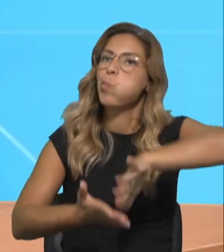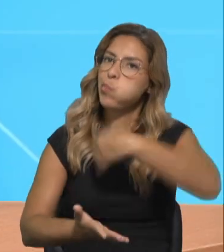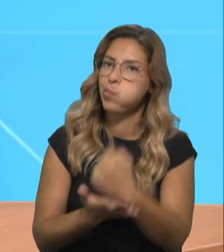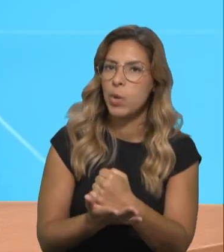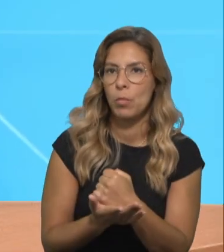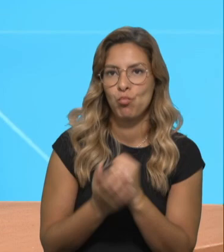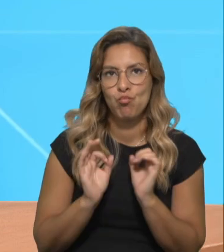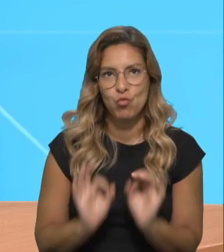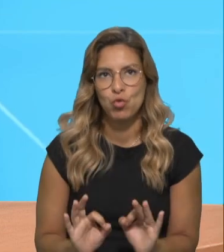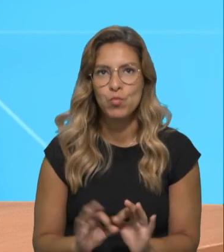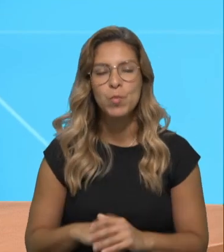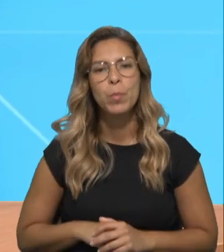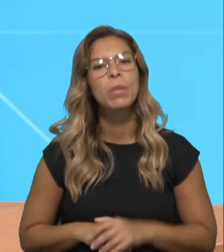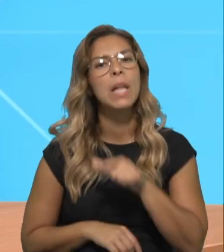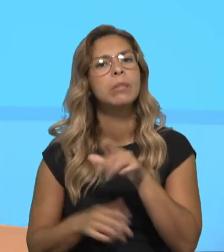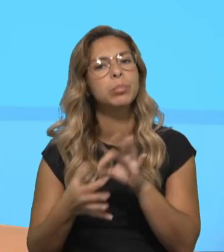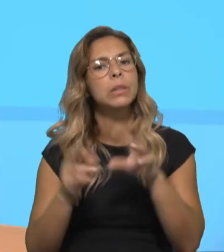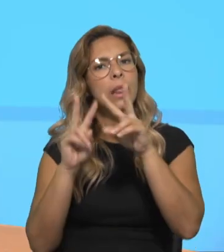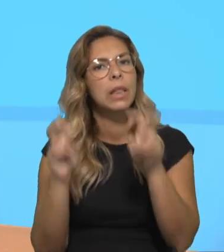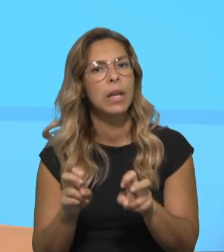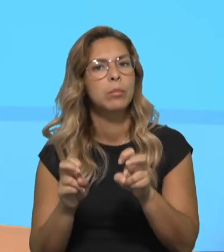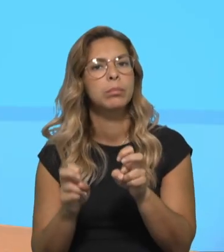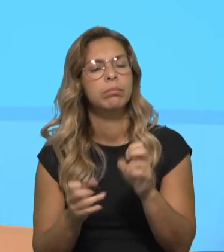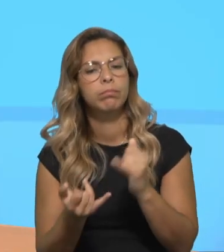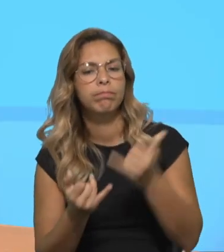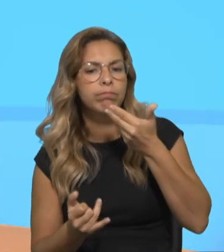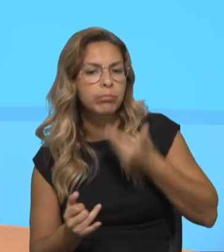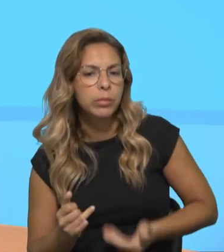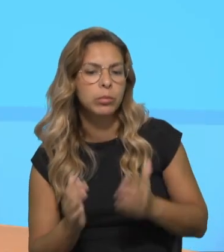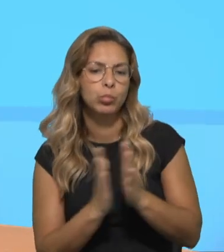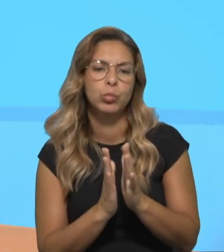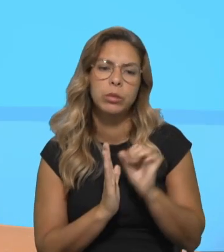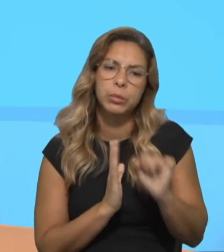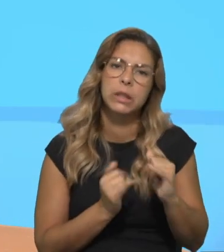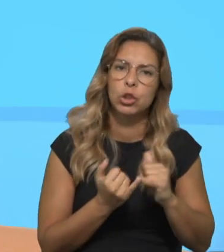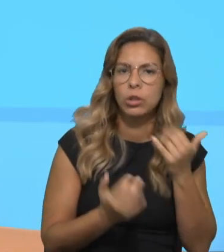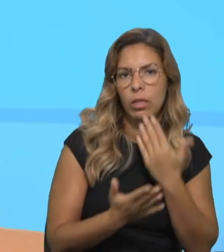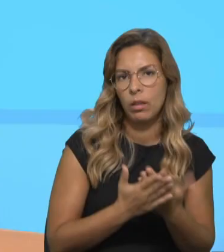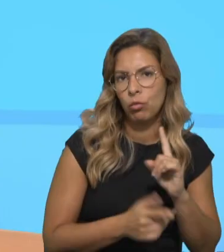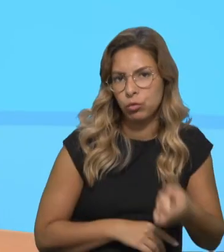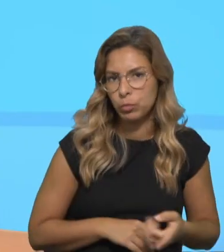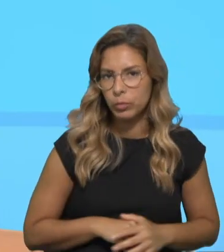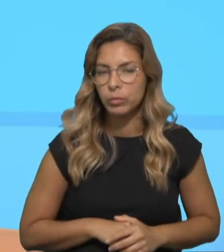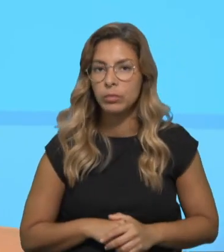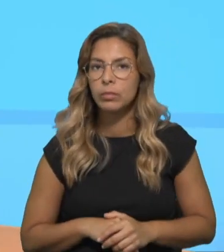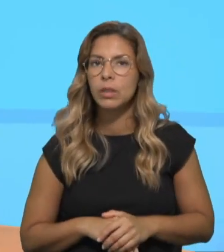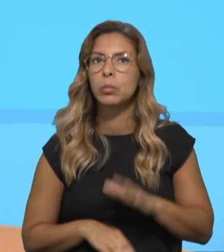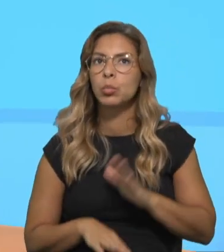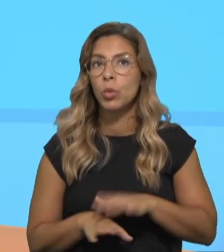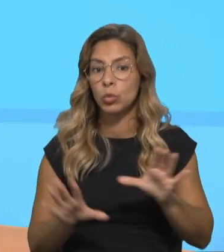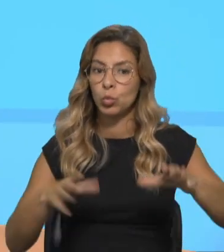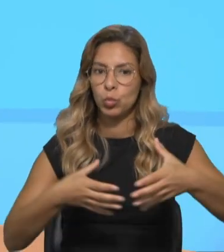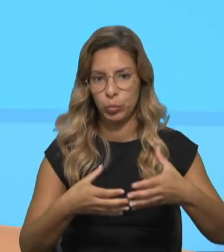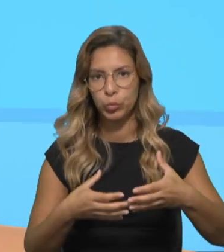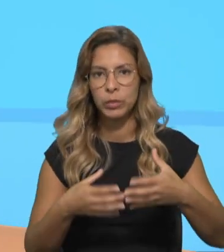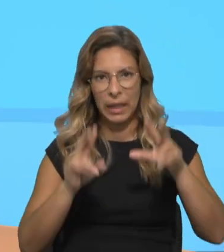concluída. E sobre este tema, competências digitais para uma vivência judaico-cristã no digital. O caso do clero português. Creio que é o